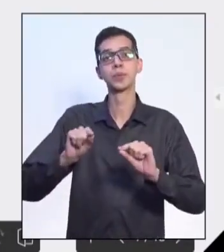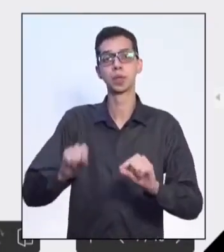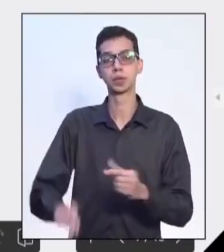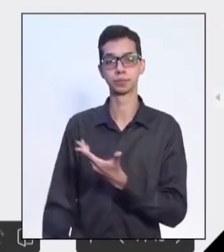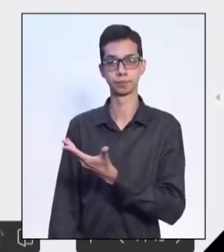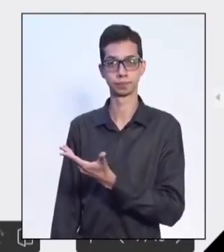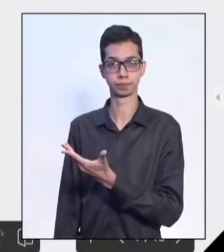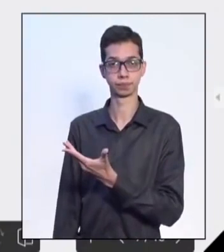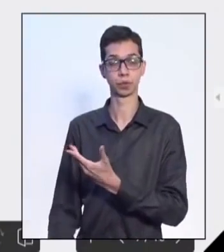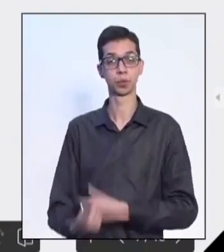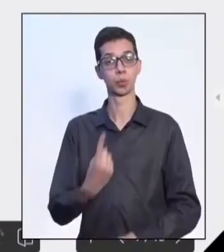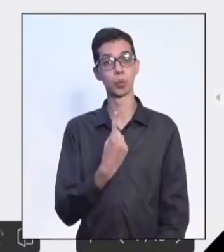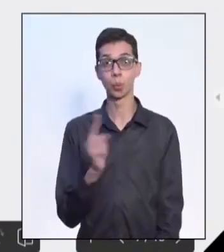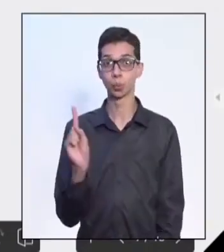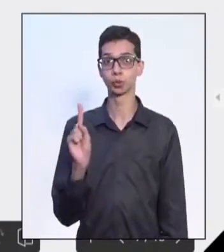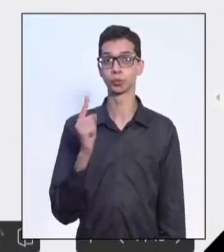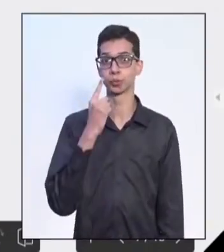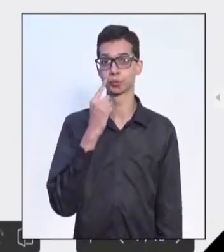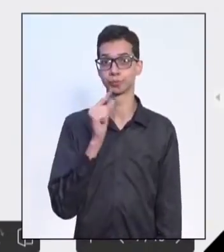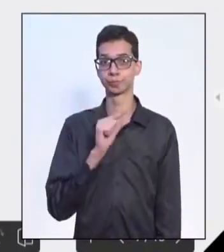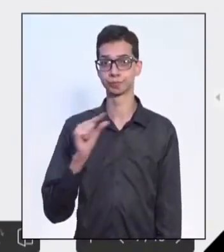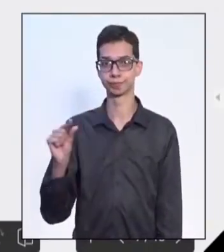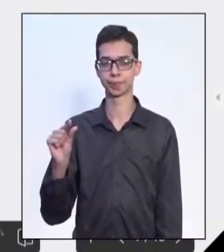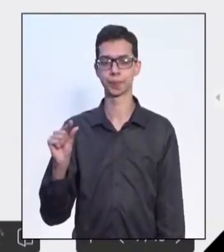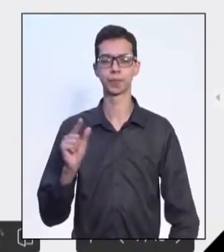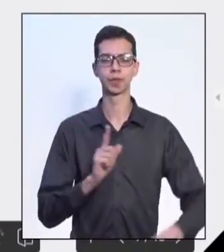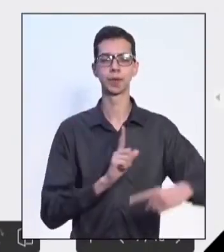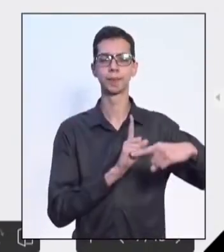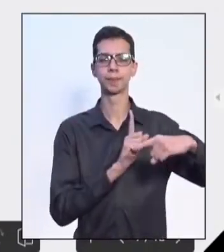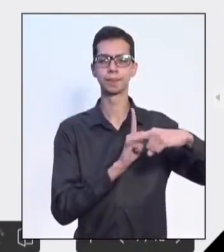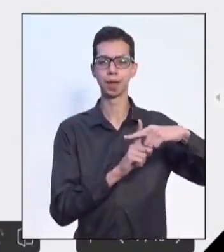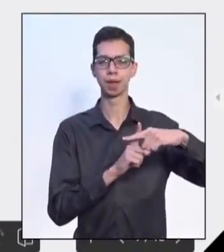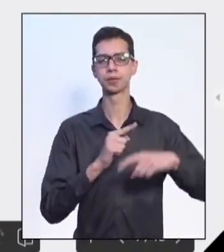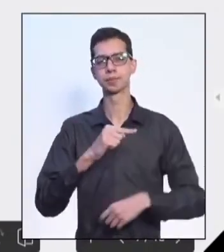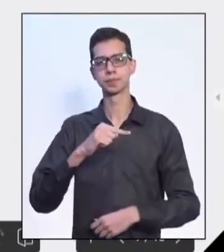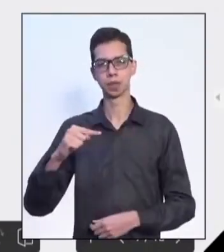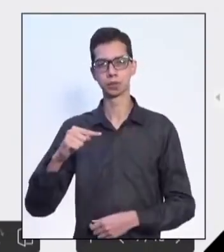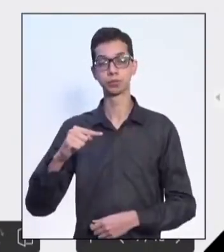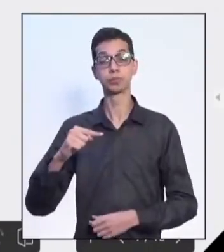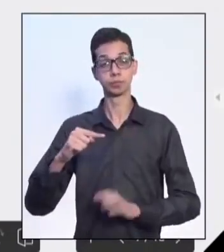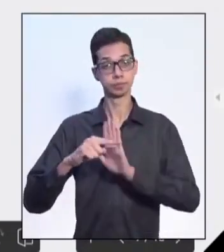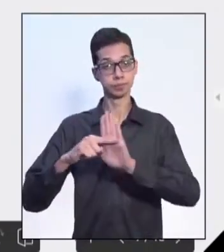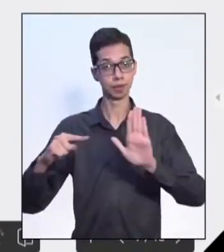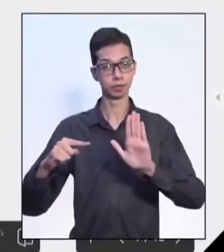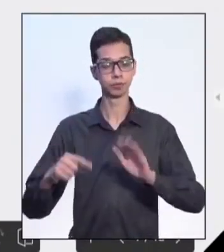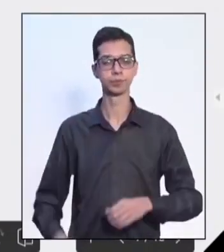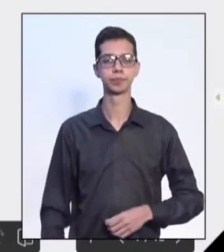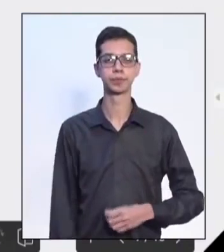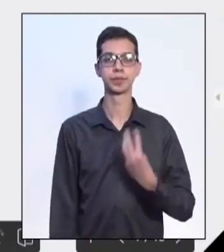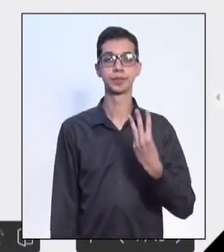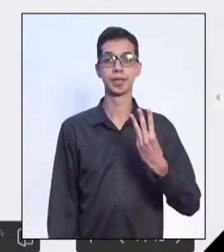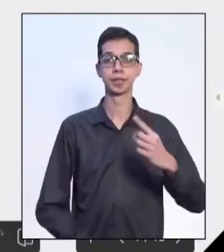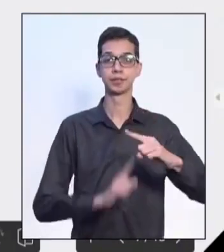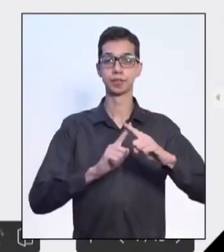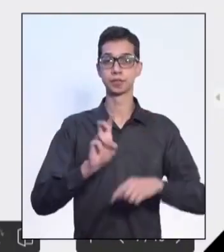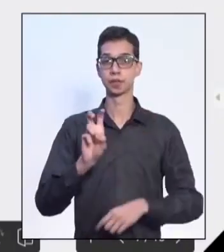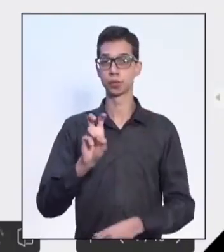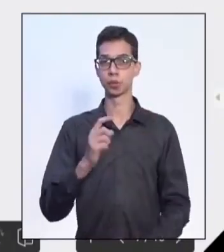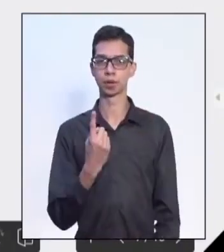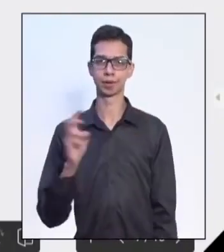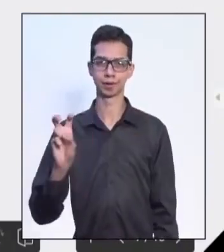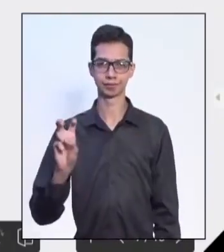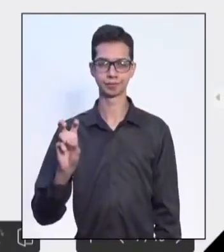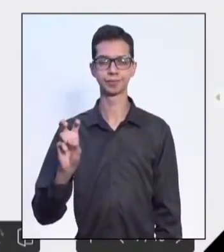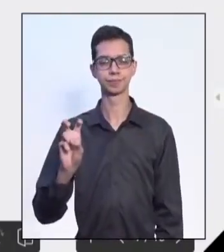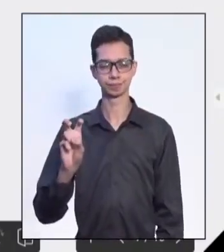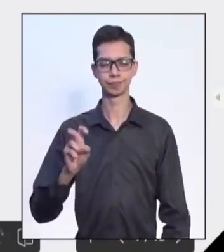última parte. Mais com menos, menos. 3 vezes 5, 15. E,